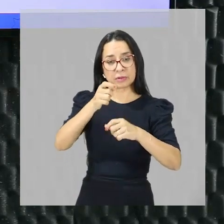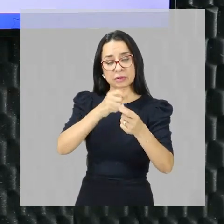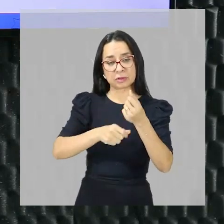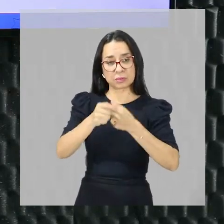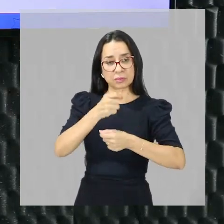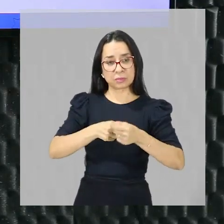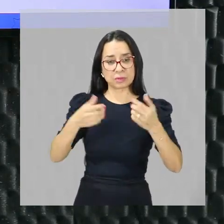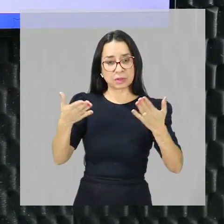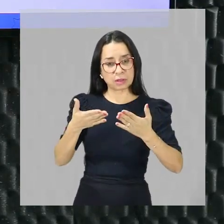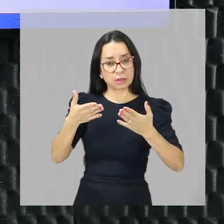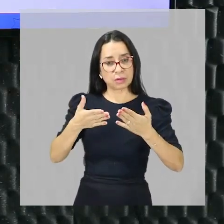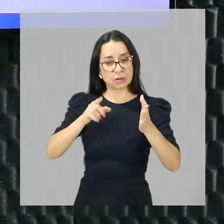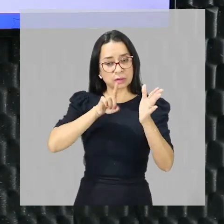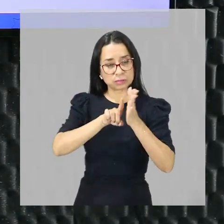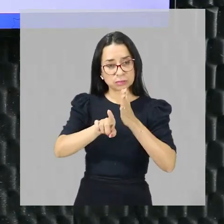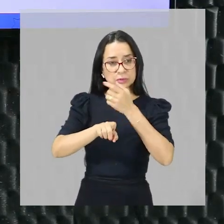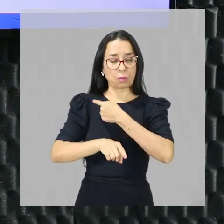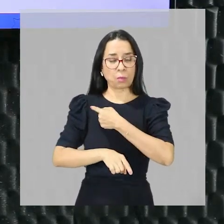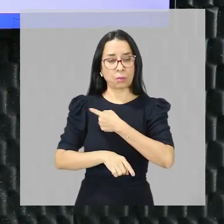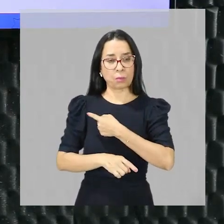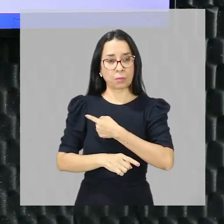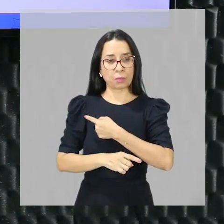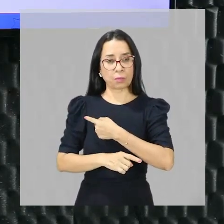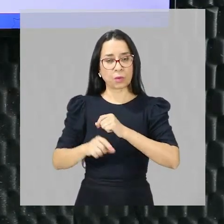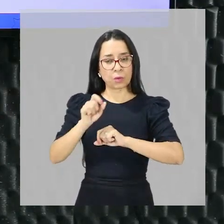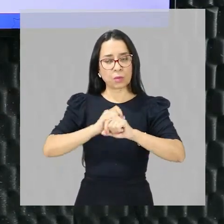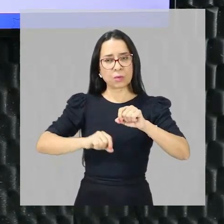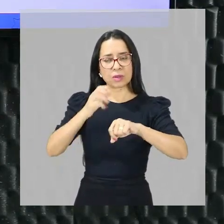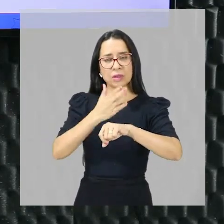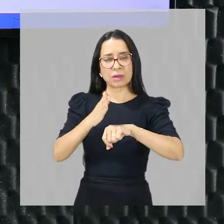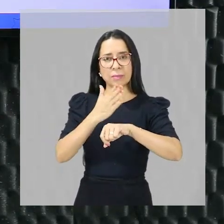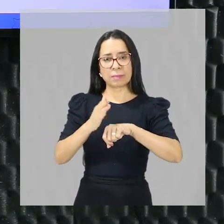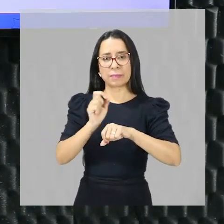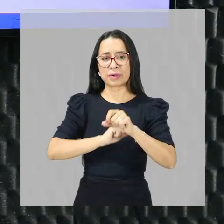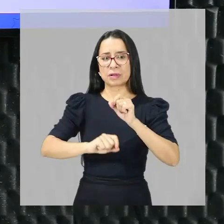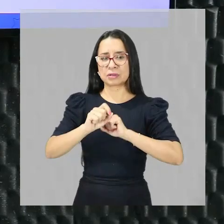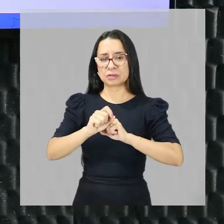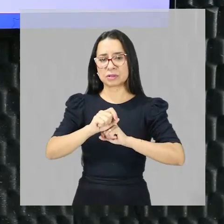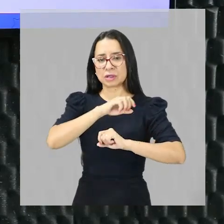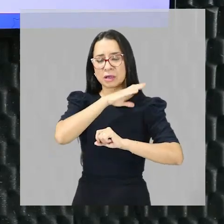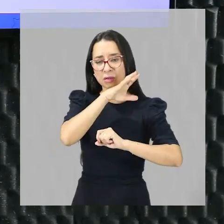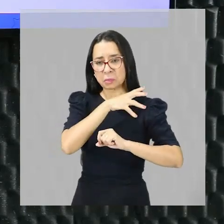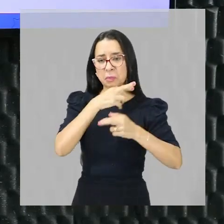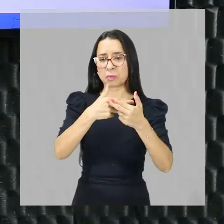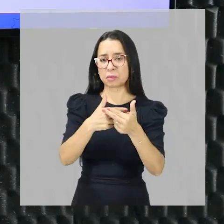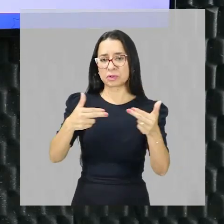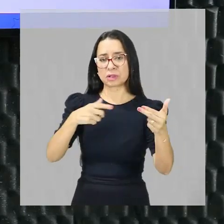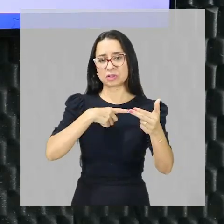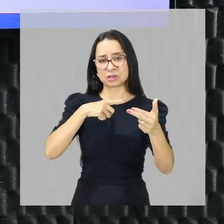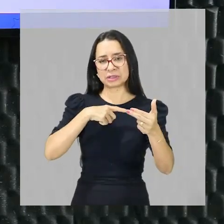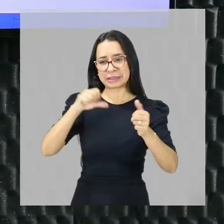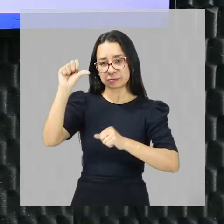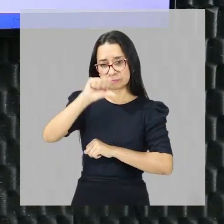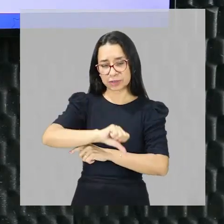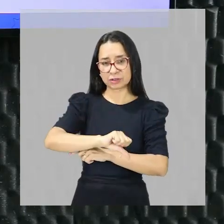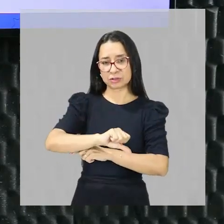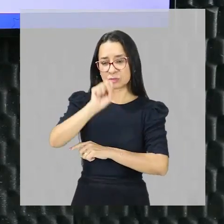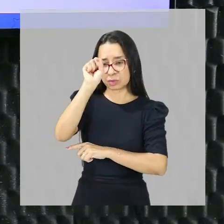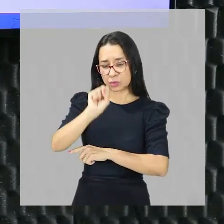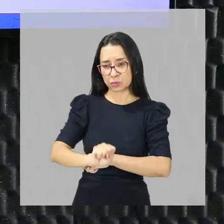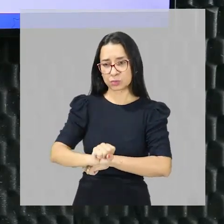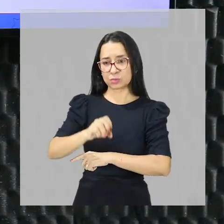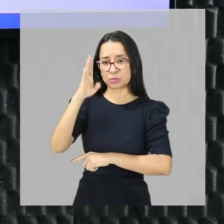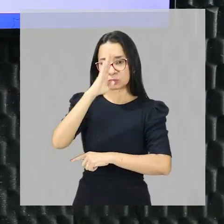O que a atividade agropecuária traz de impacto negativo para o sul do país, para os Pampas Gaúchos? Galera, quando a gente vai analisar